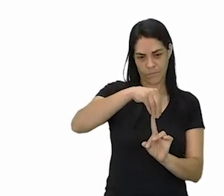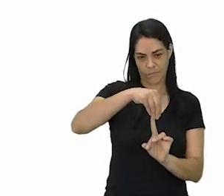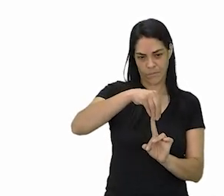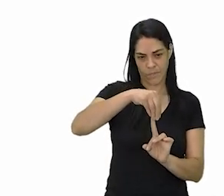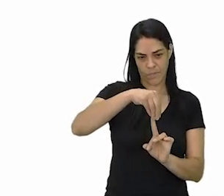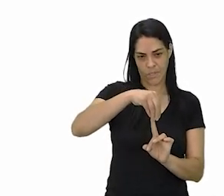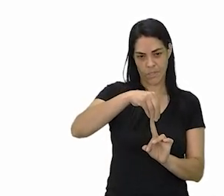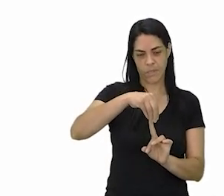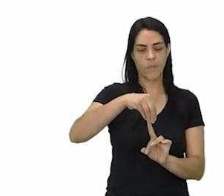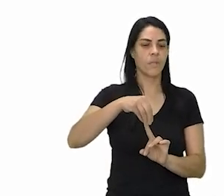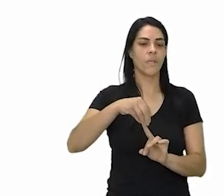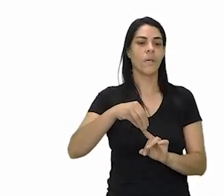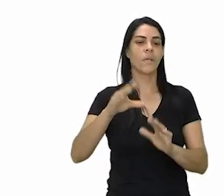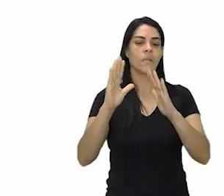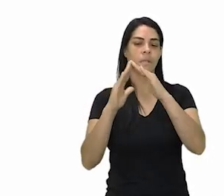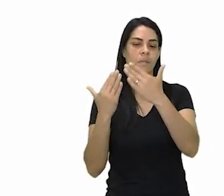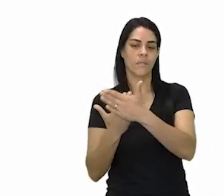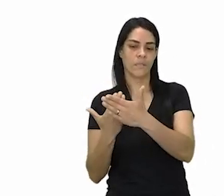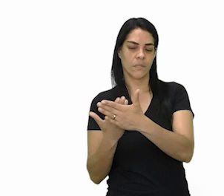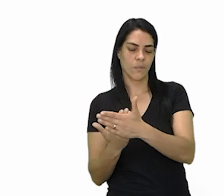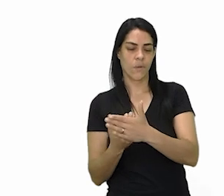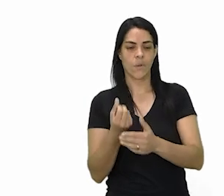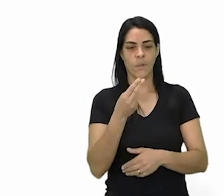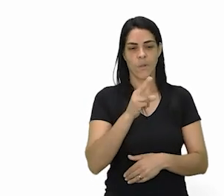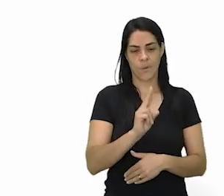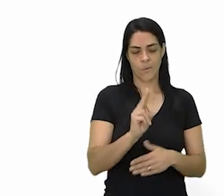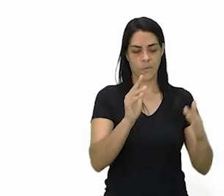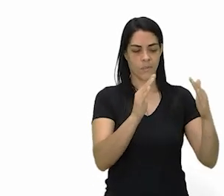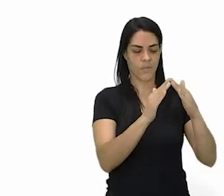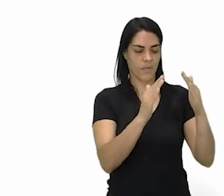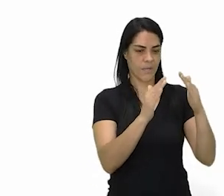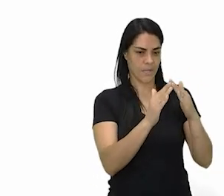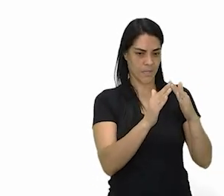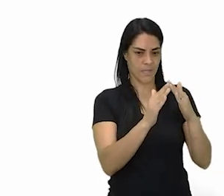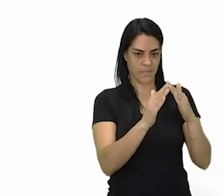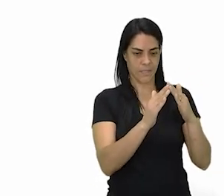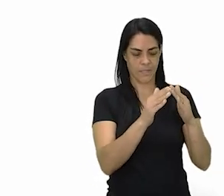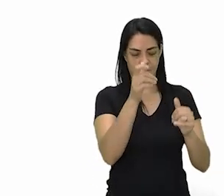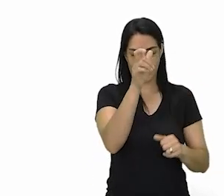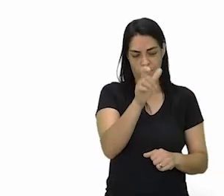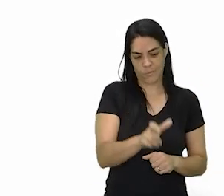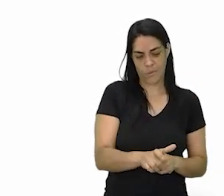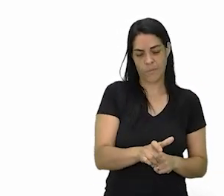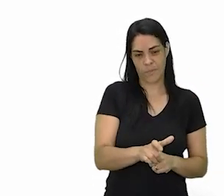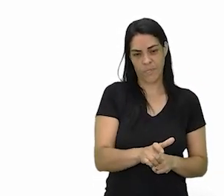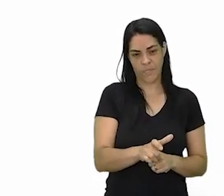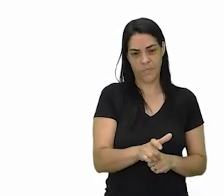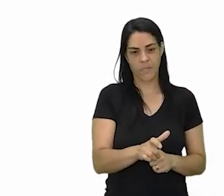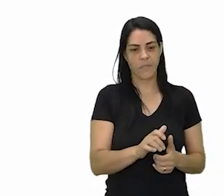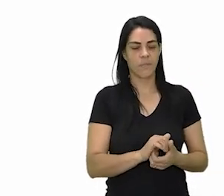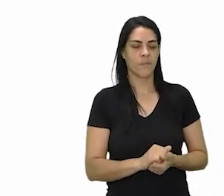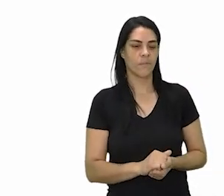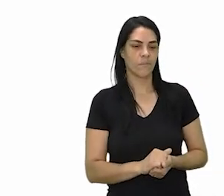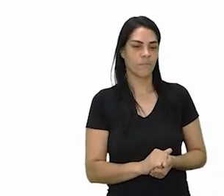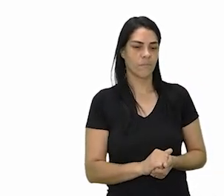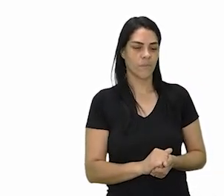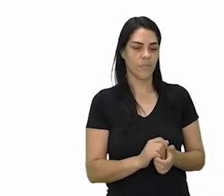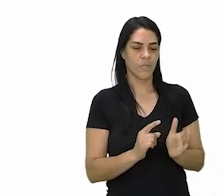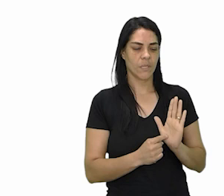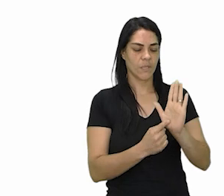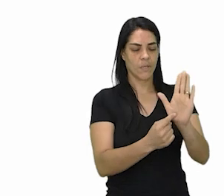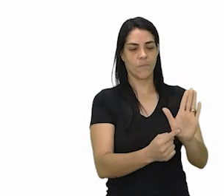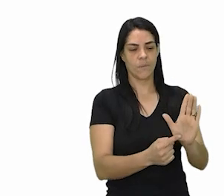do portão da escola ou do portão da casa de uma pessoa que é extremamente ilustre dentro